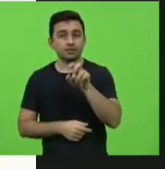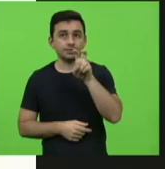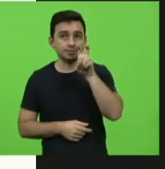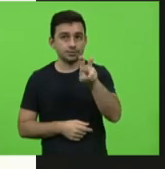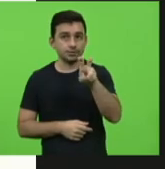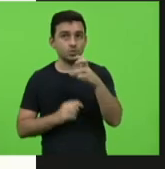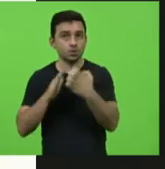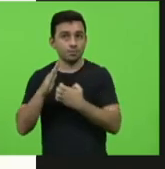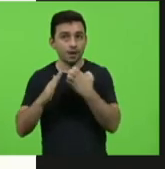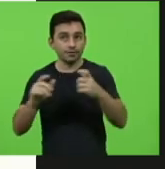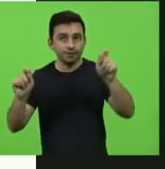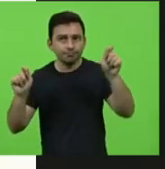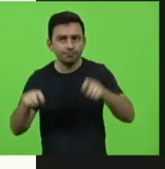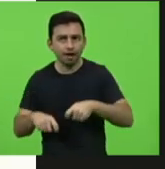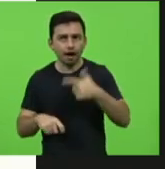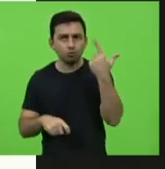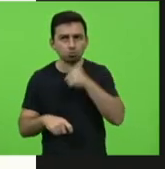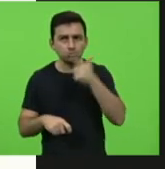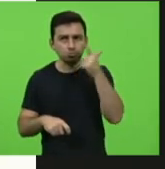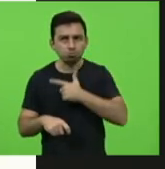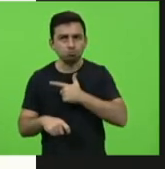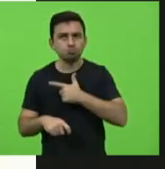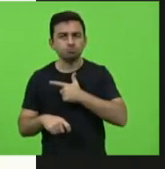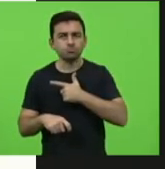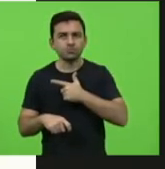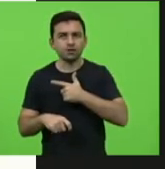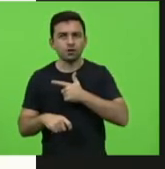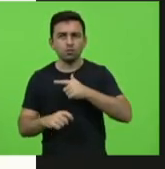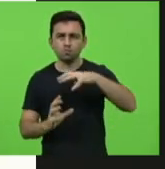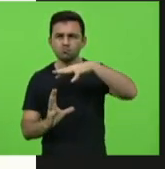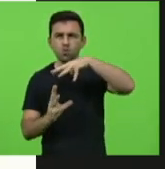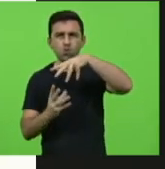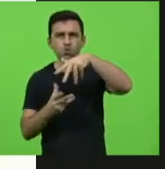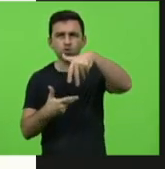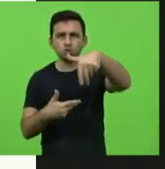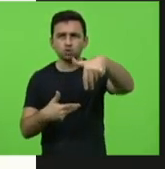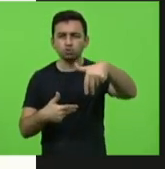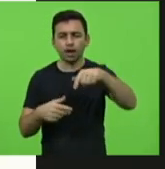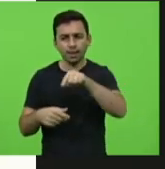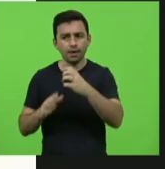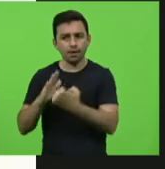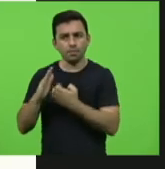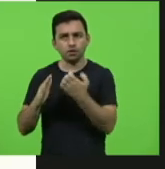know-how, com expertise internacional em centro de eventos,